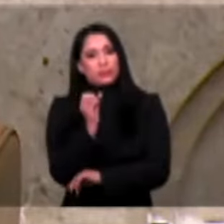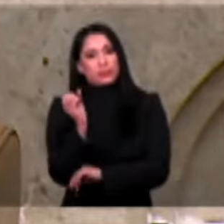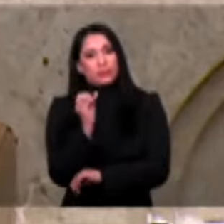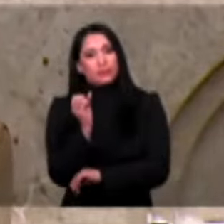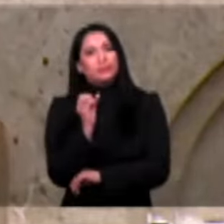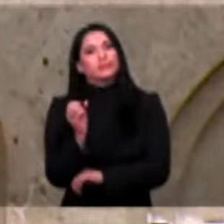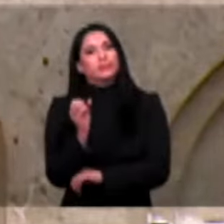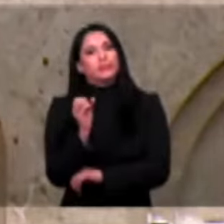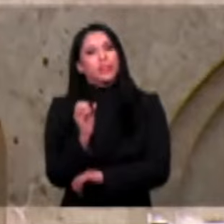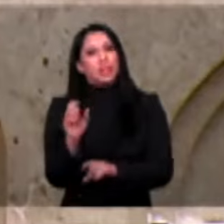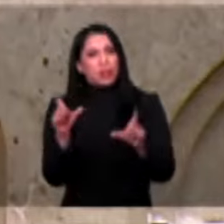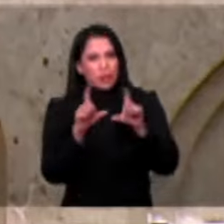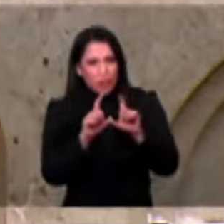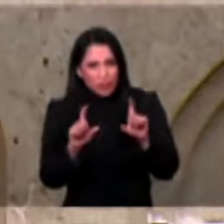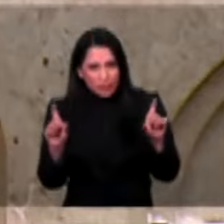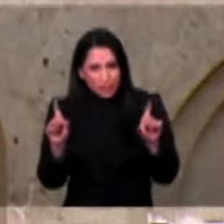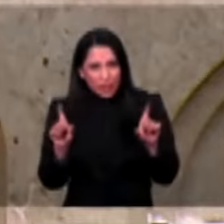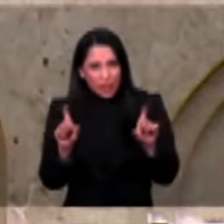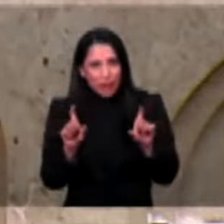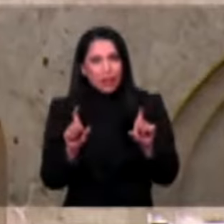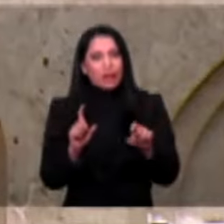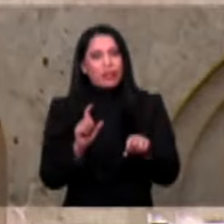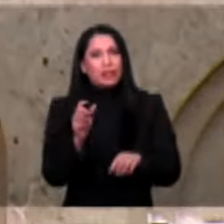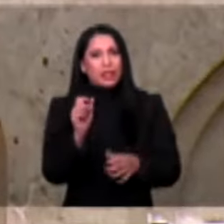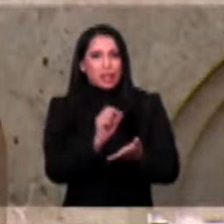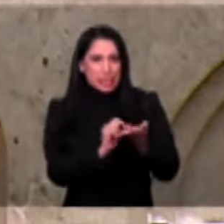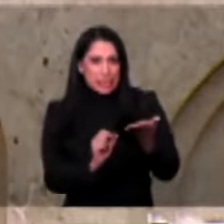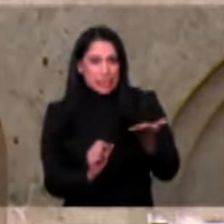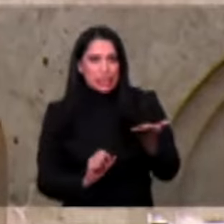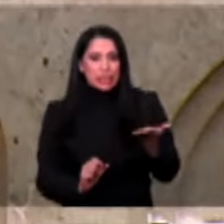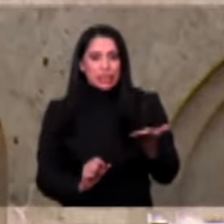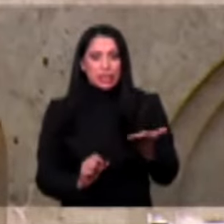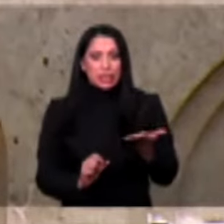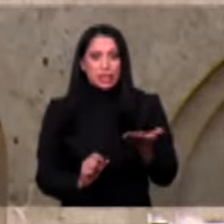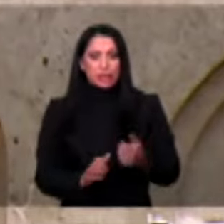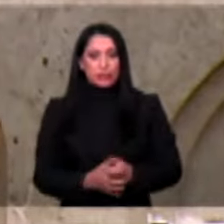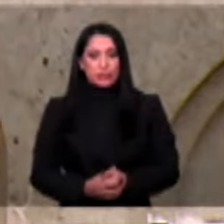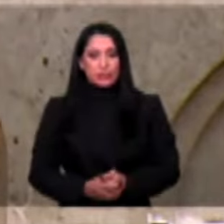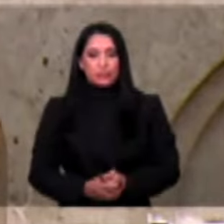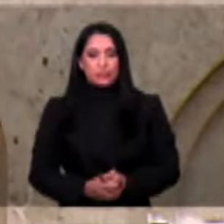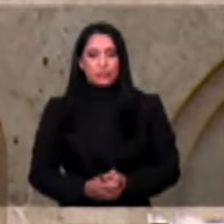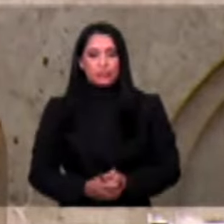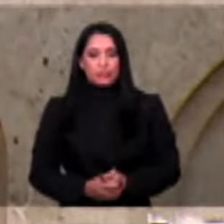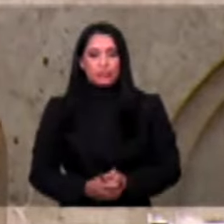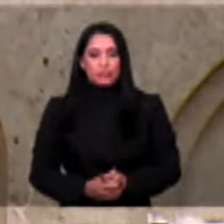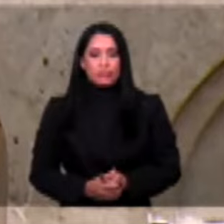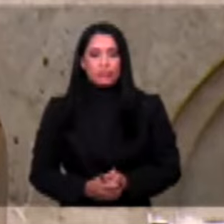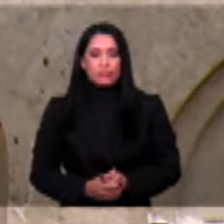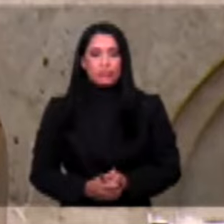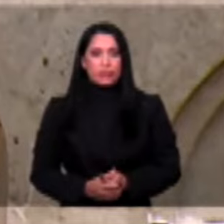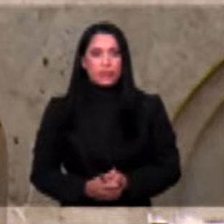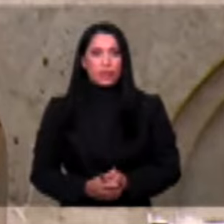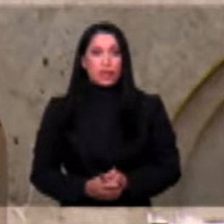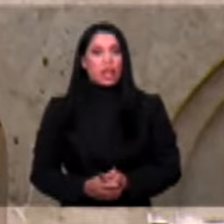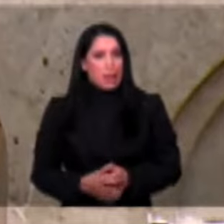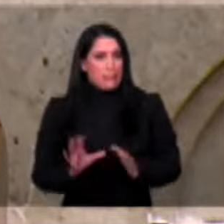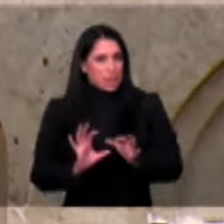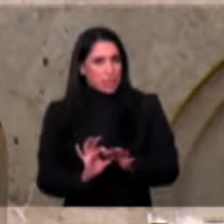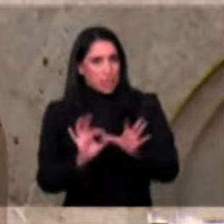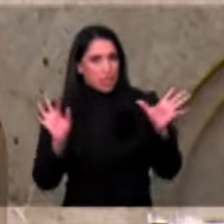suas estrofes adverte: mas não basta para ser livre